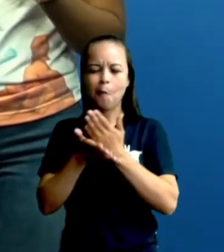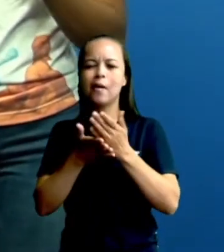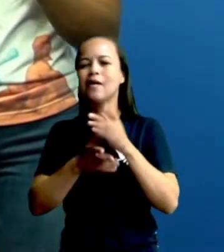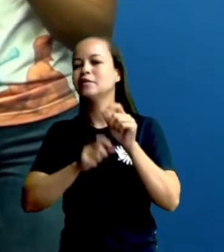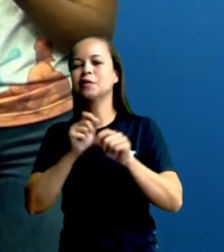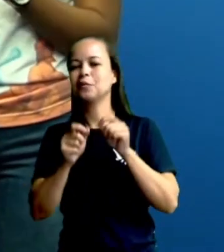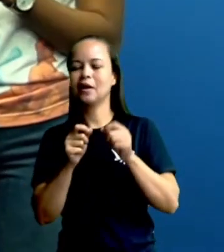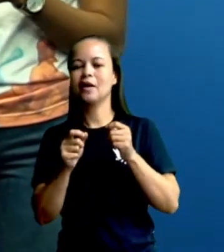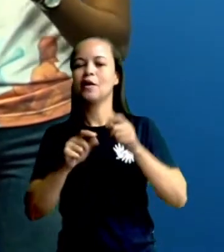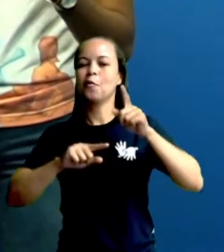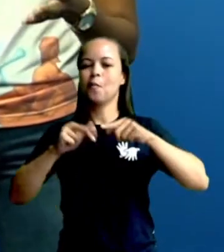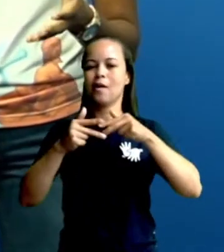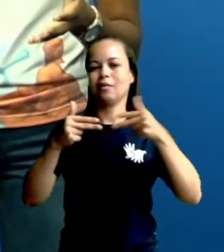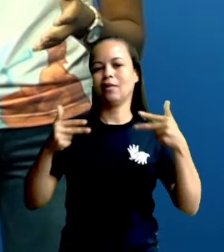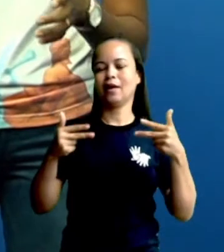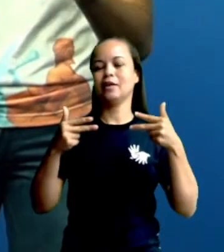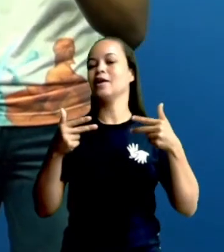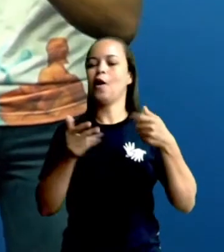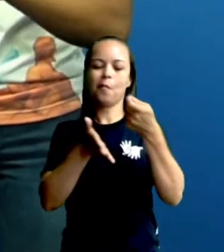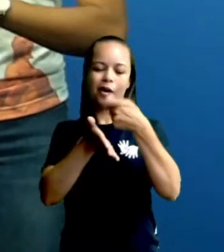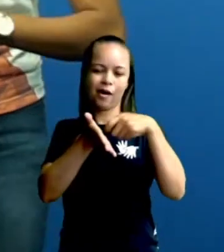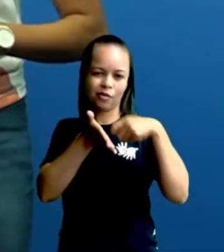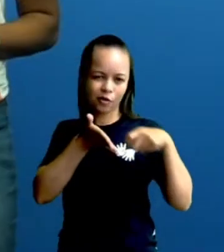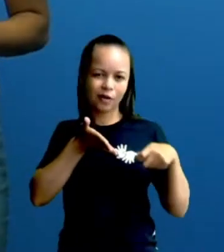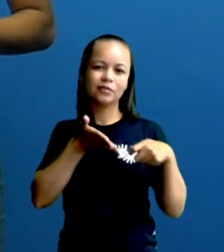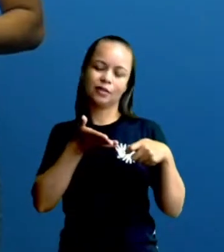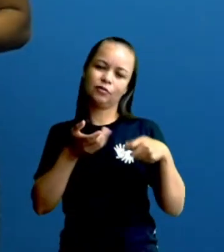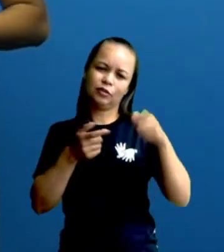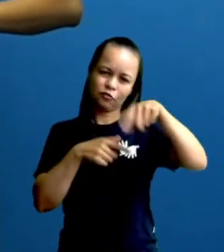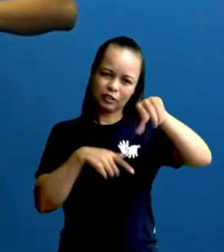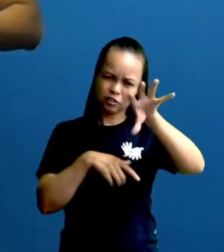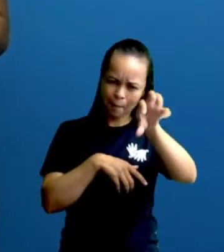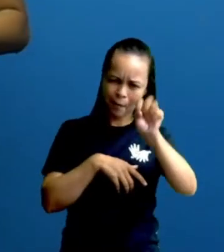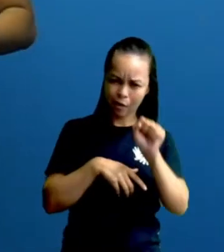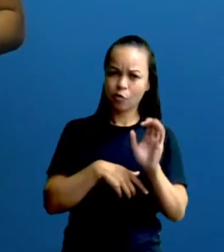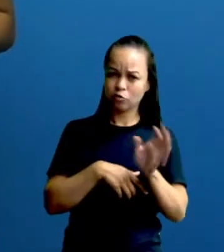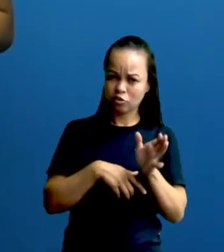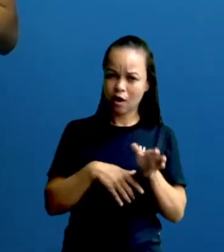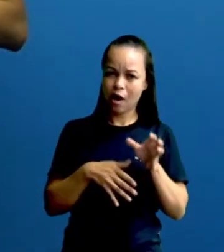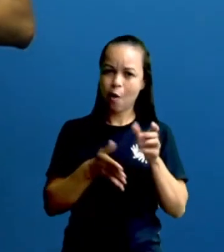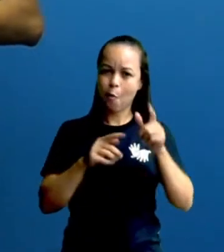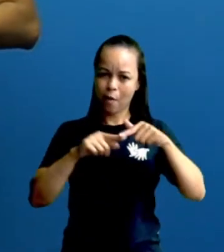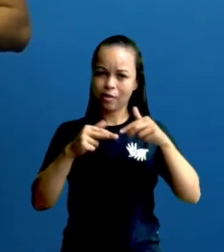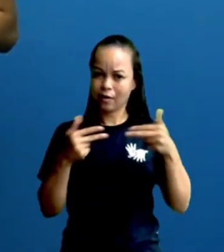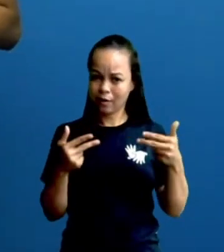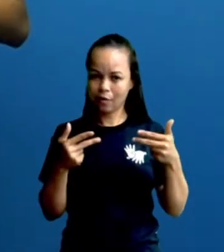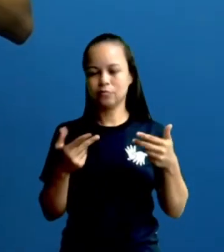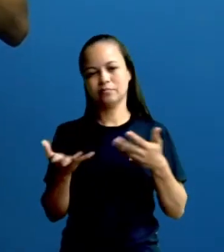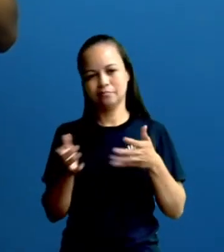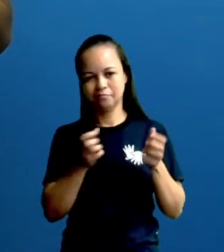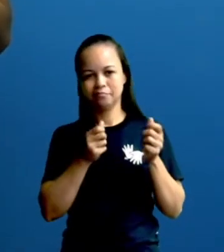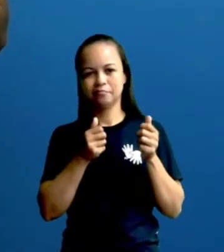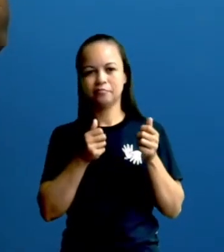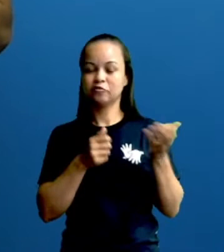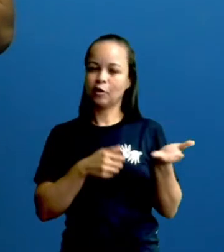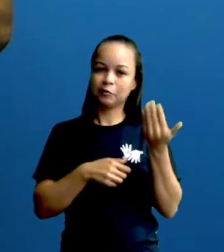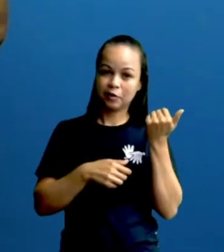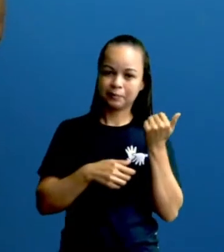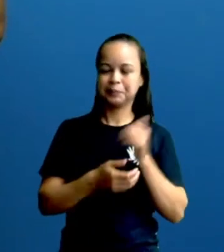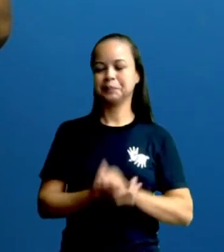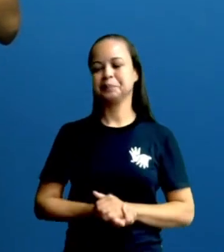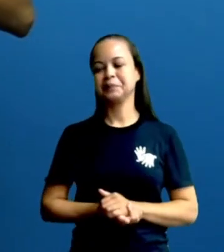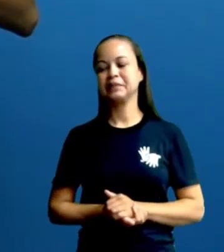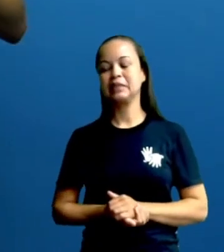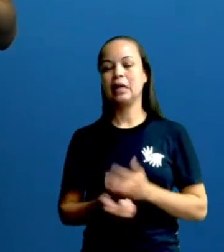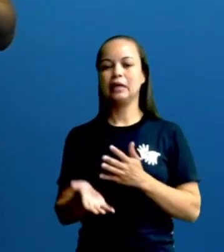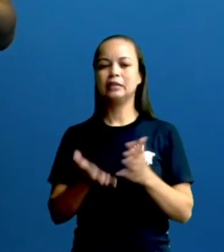sempre com material para fazer anotação. Então, já pegou o teu material? Então, let's go, vamos lá? Gente, let's